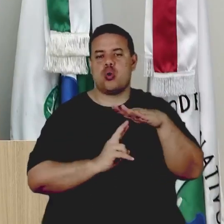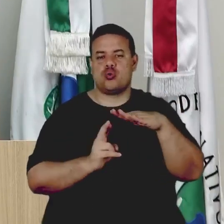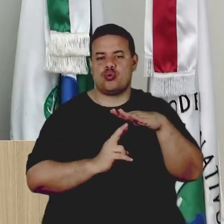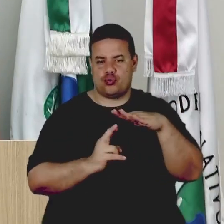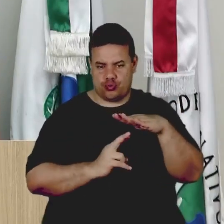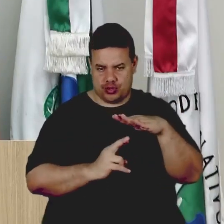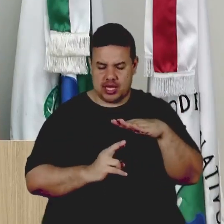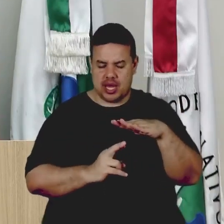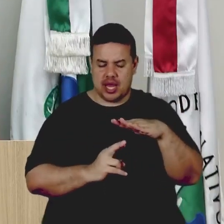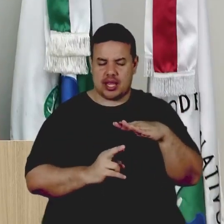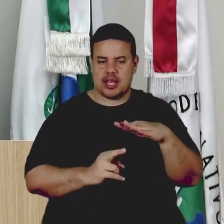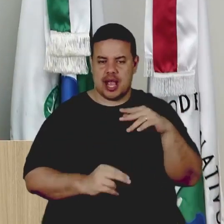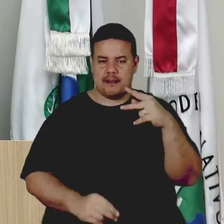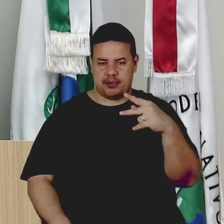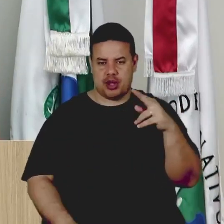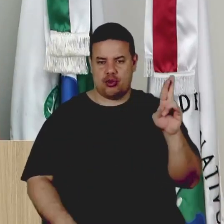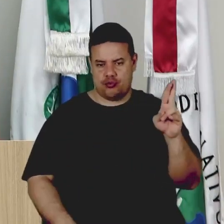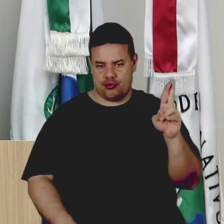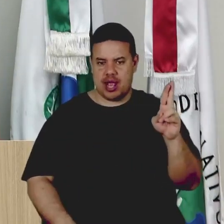com recursos